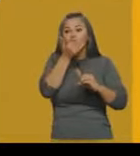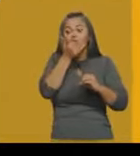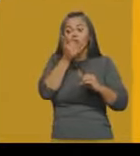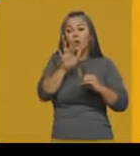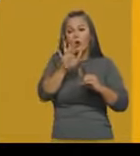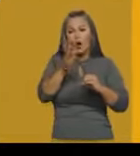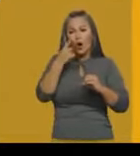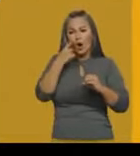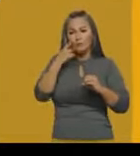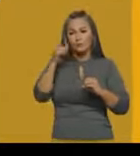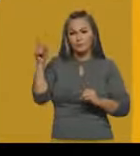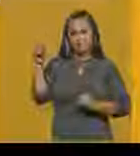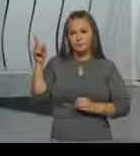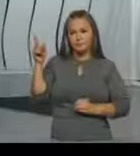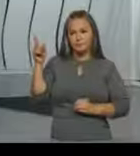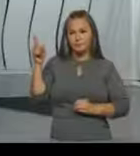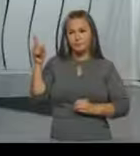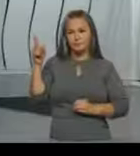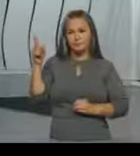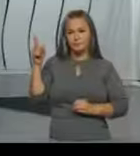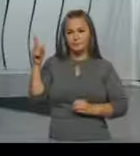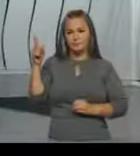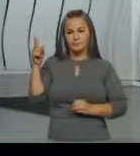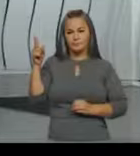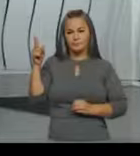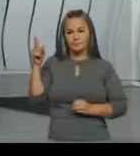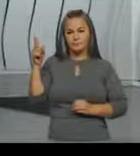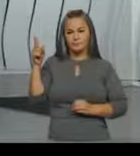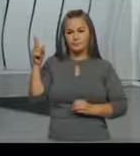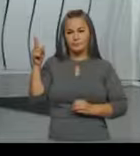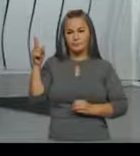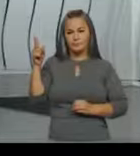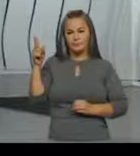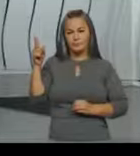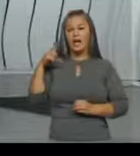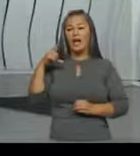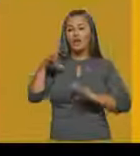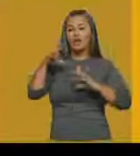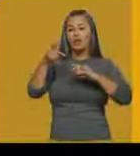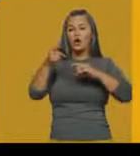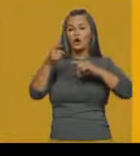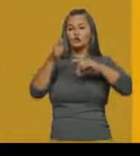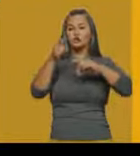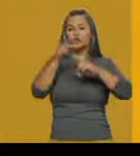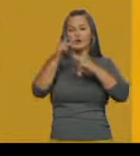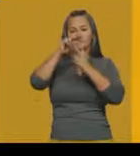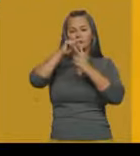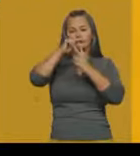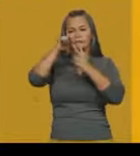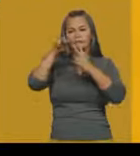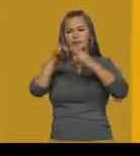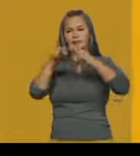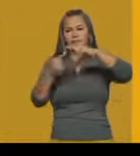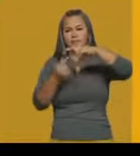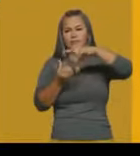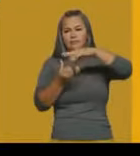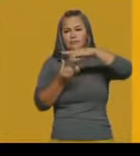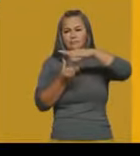Só que ele tem uma coisa muito básica neles. Olha só, vou dividir todo mundo. Aqui eu vou dividir por 6. Aqui